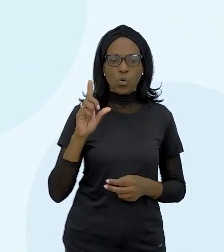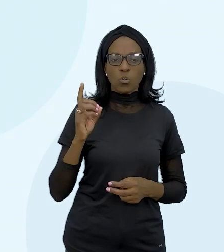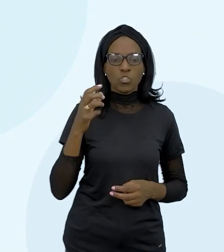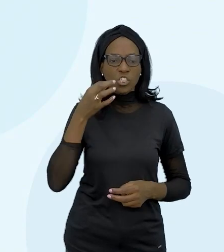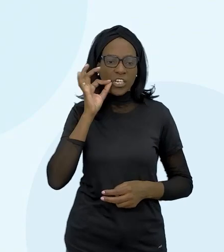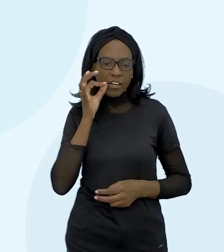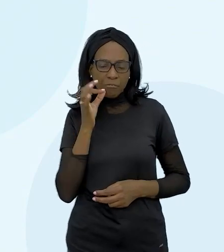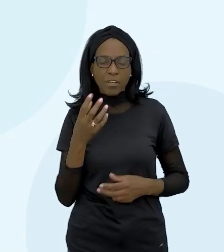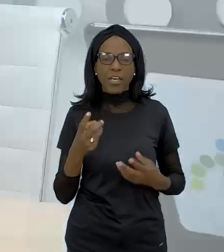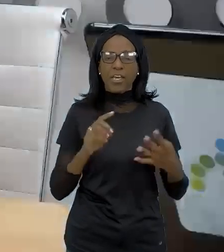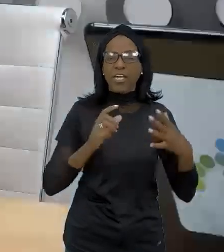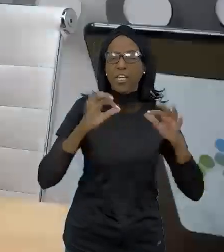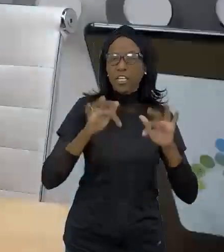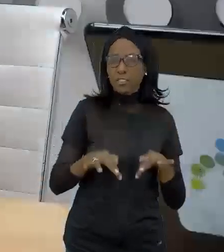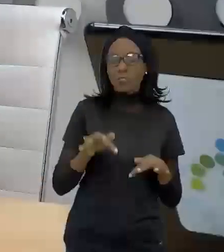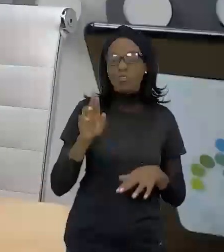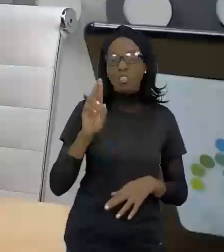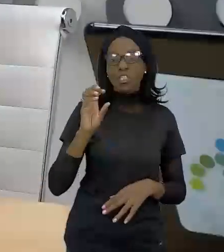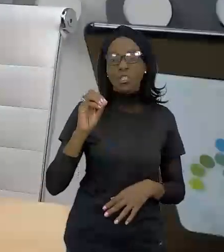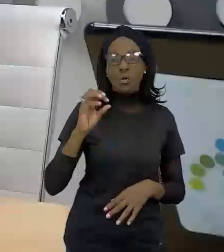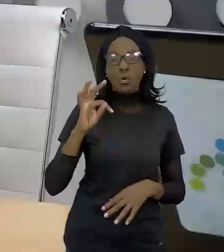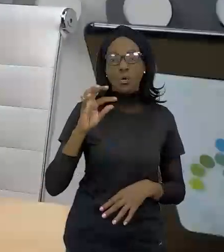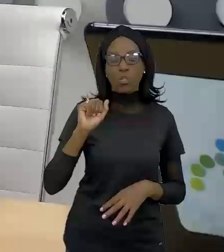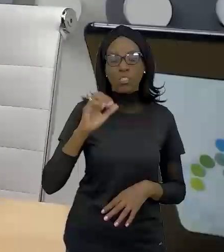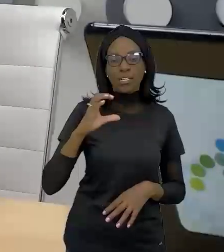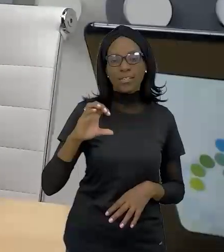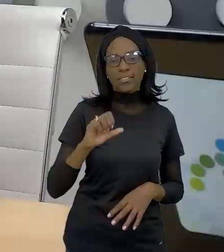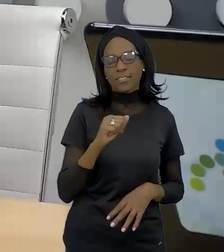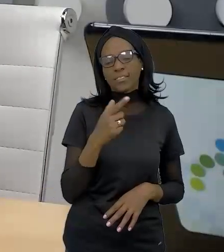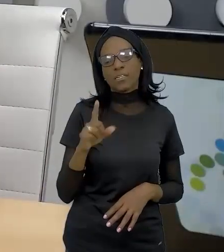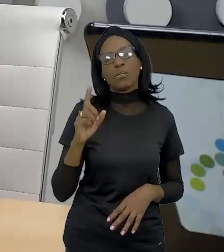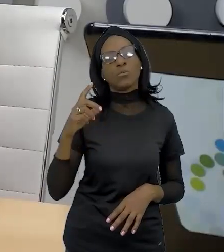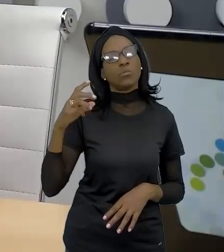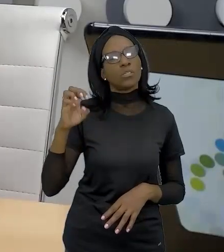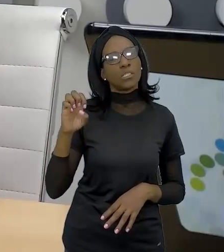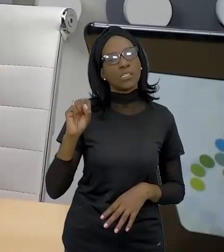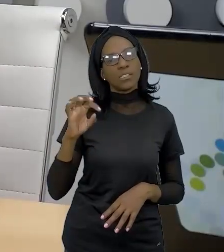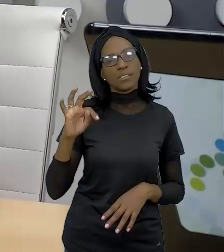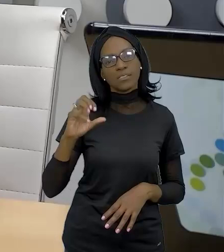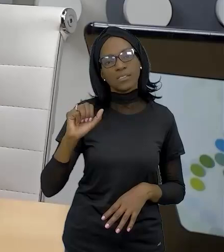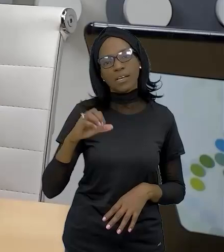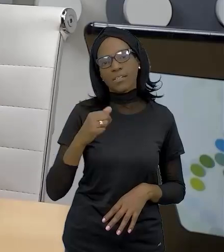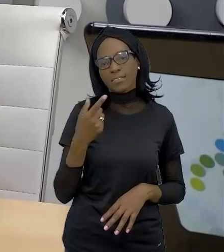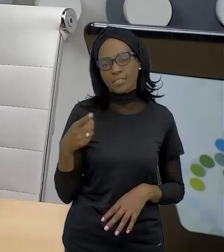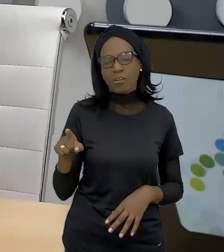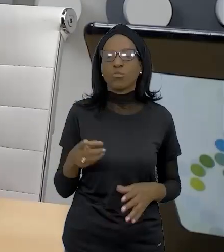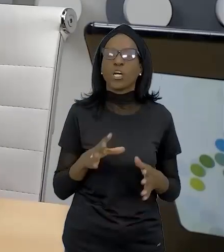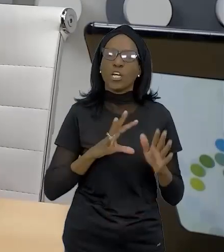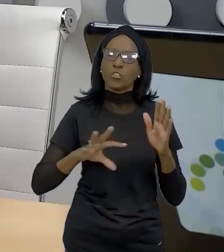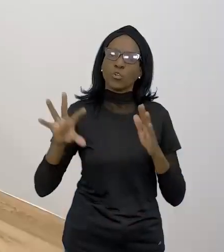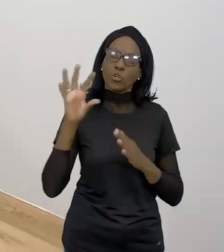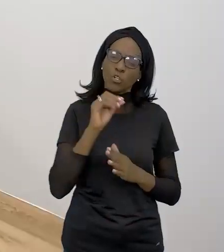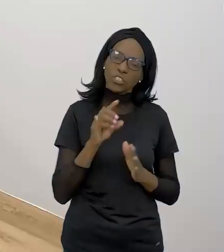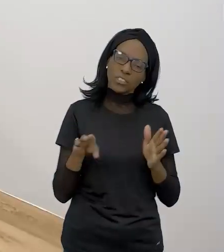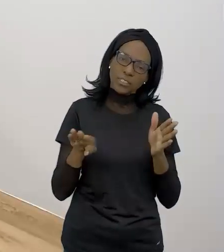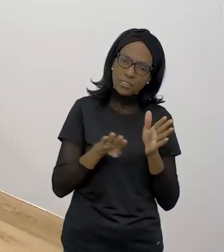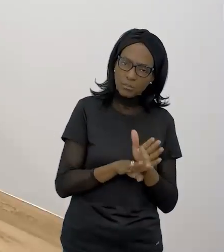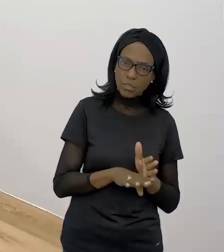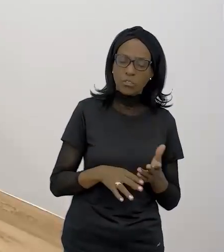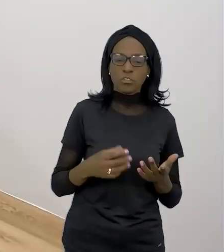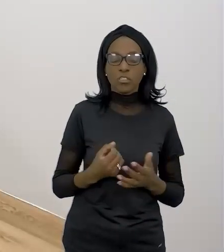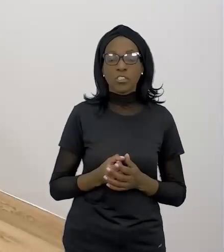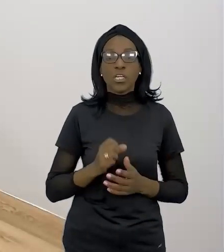Essas são as metodologias ativas que nós temos conhecimento por aí, né, gente? Exatamente. Então, agora, se vocês